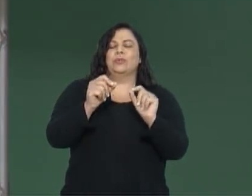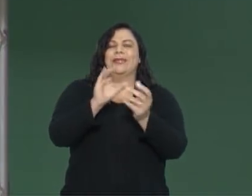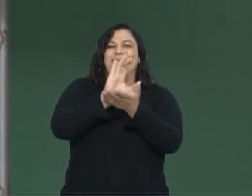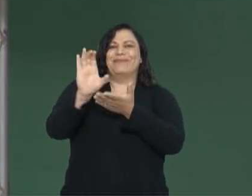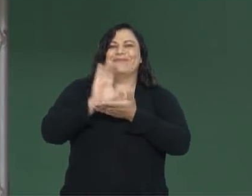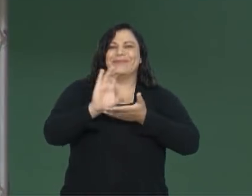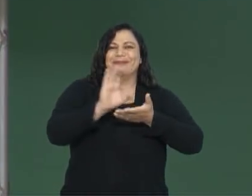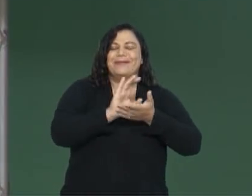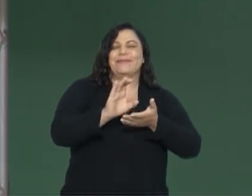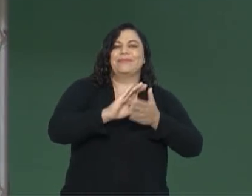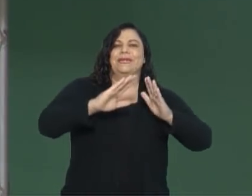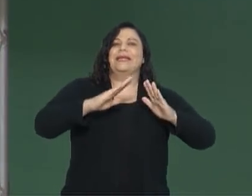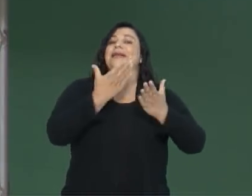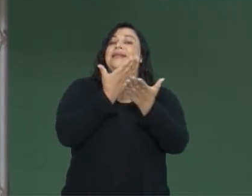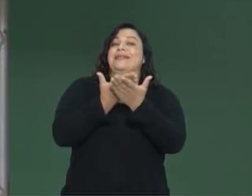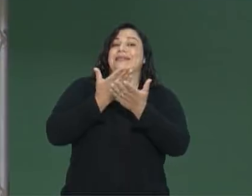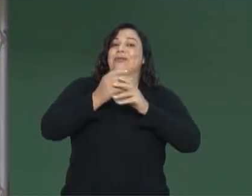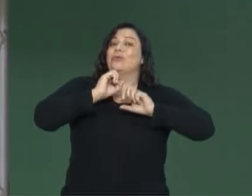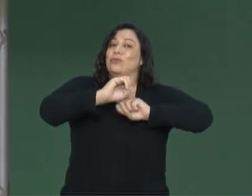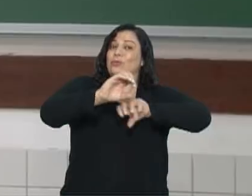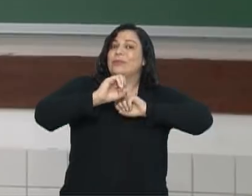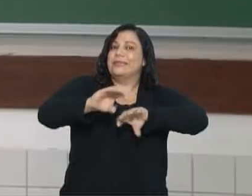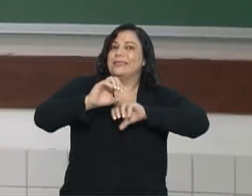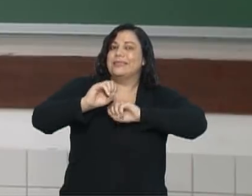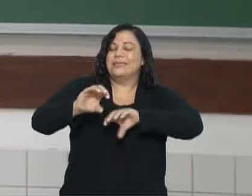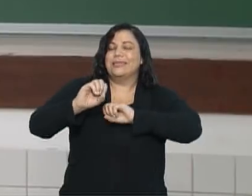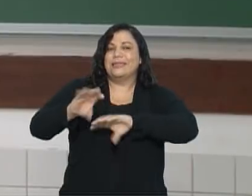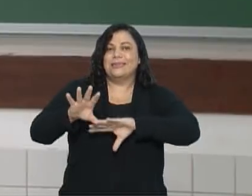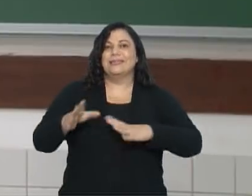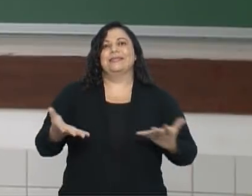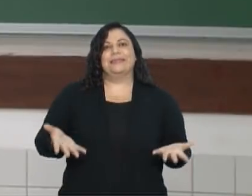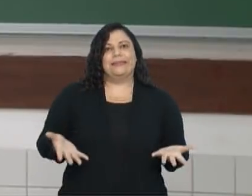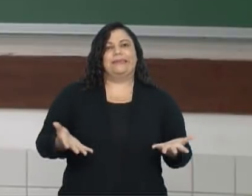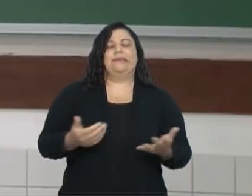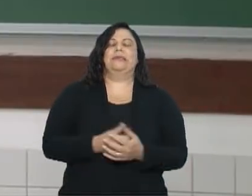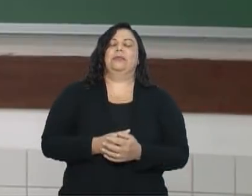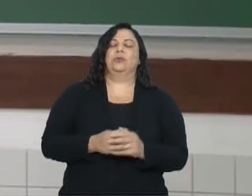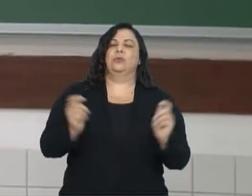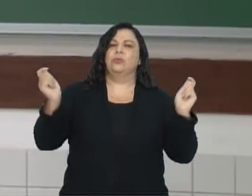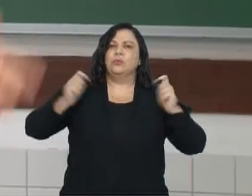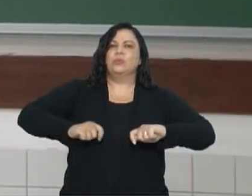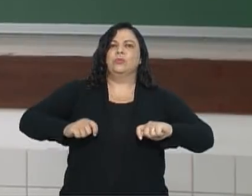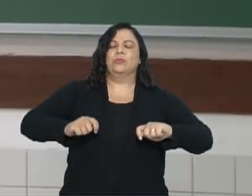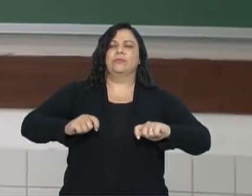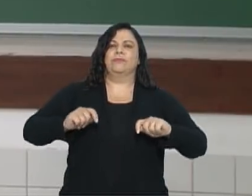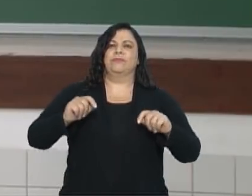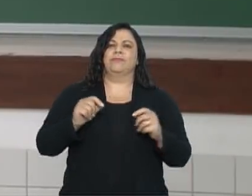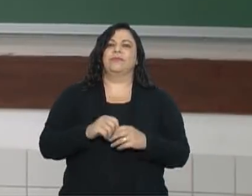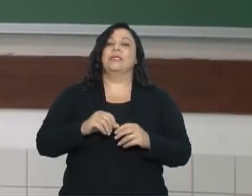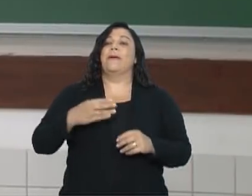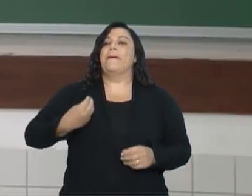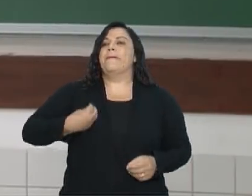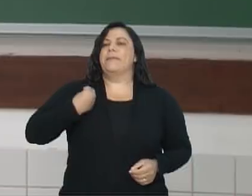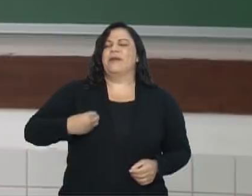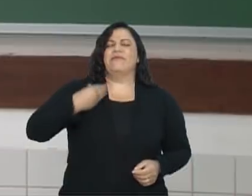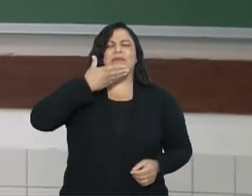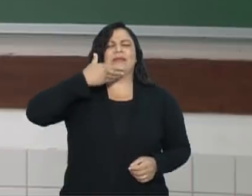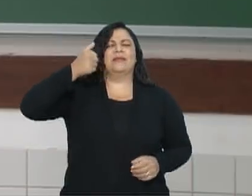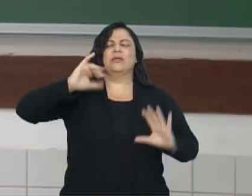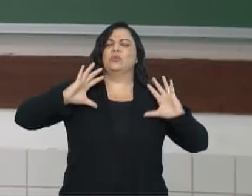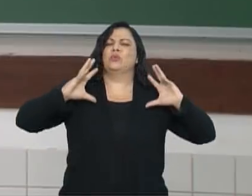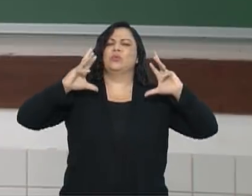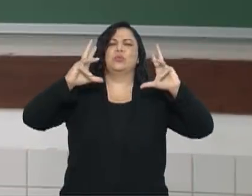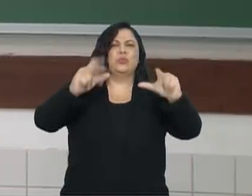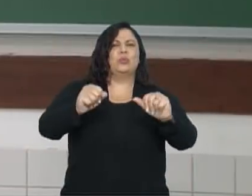eles agressividade econômica e o apelido tigres asiáticos que melhorou a vida de todos. Queiramos isso para